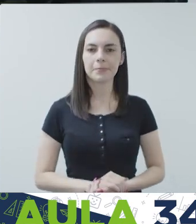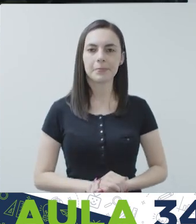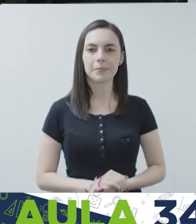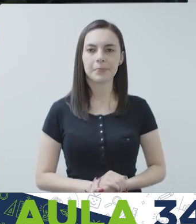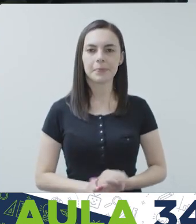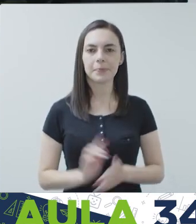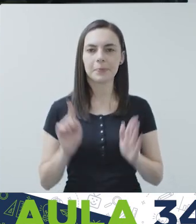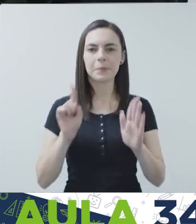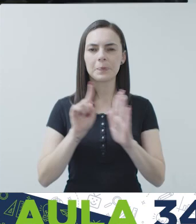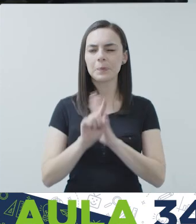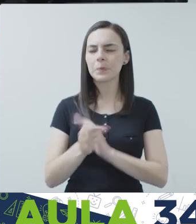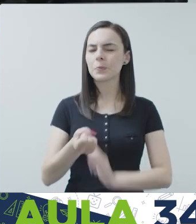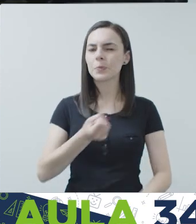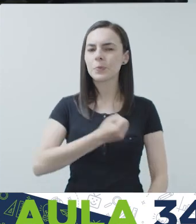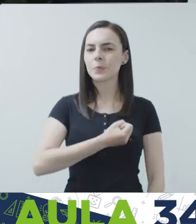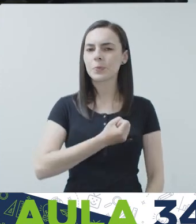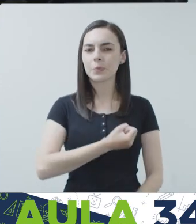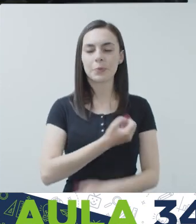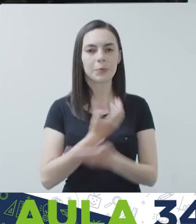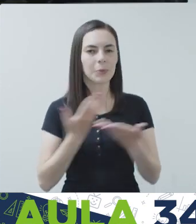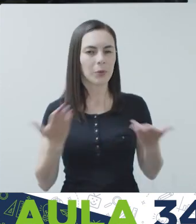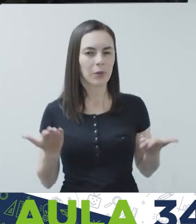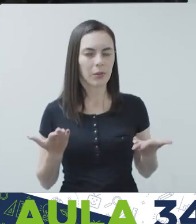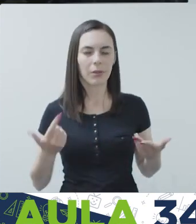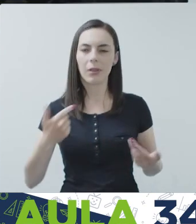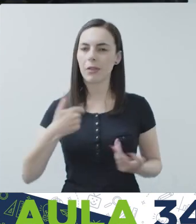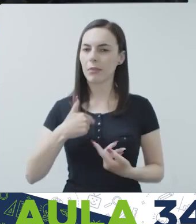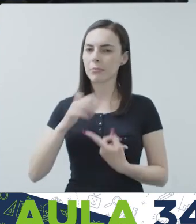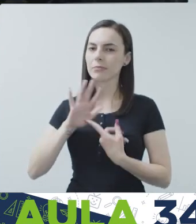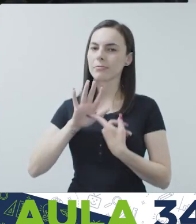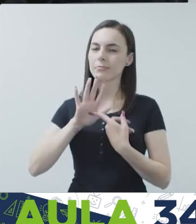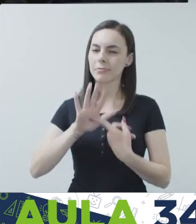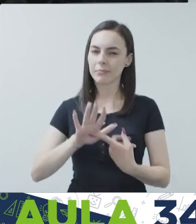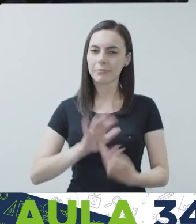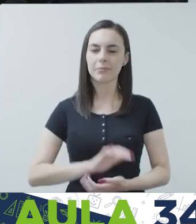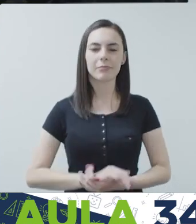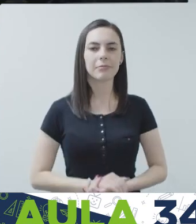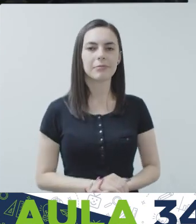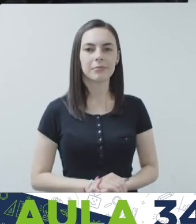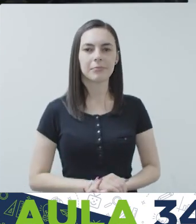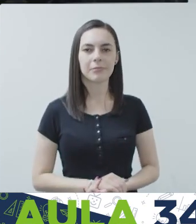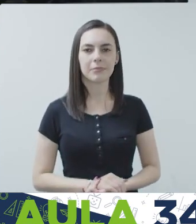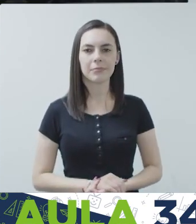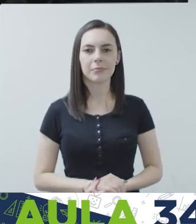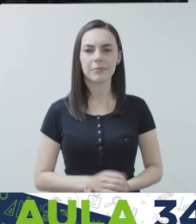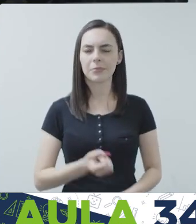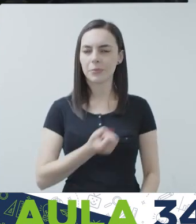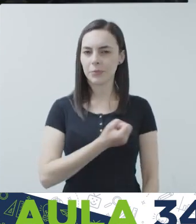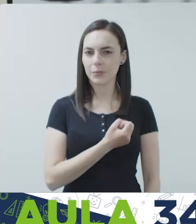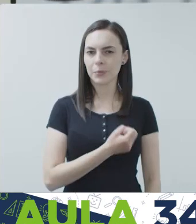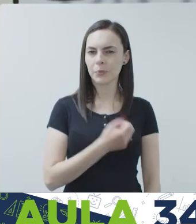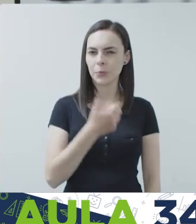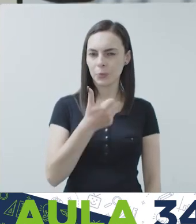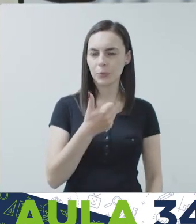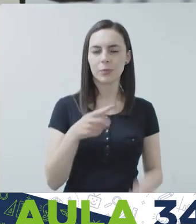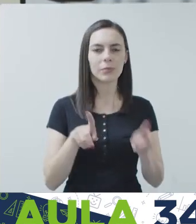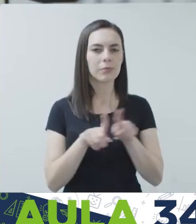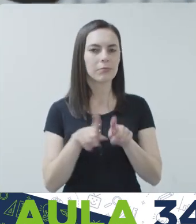Qual será o número que tem? Eu vou mostrar aqui para vocês. Será que é o número 1 e um avião?